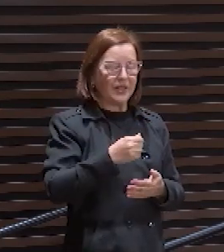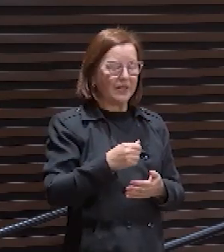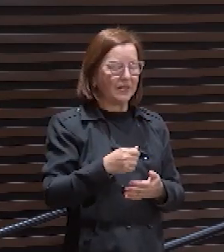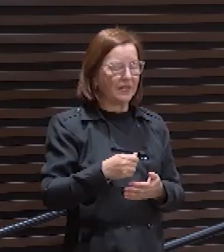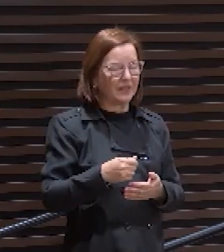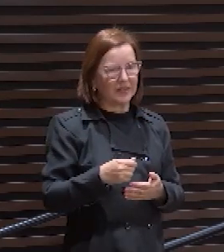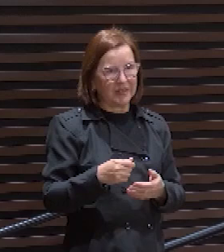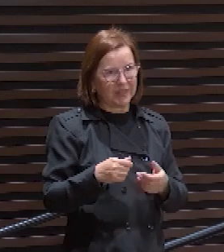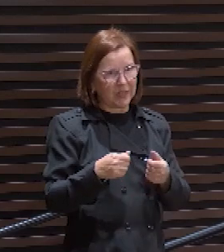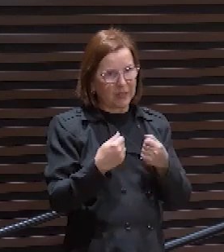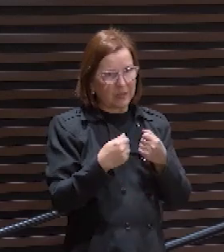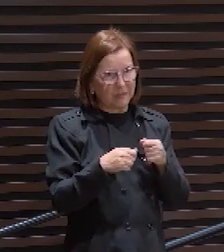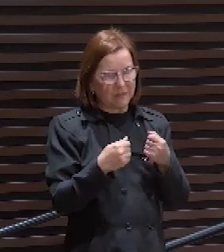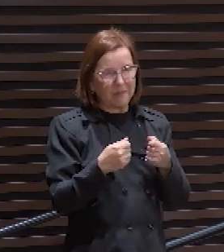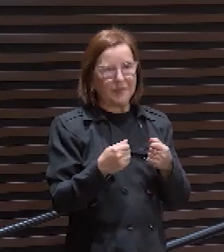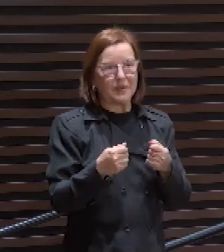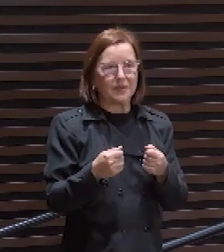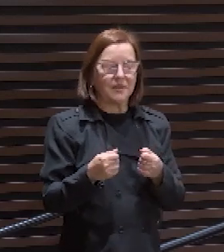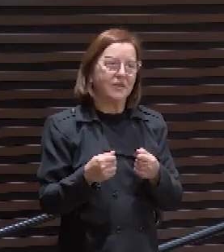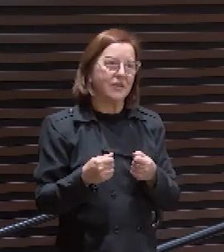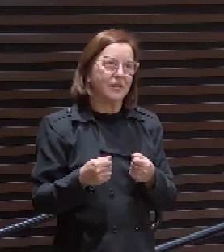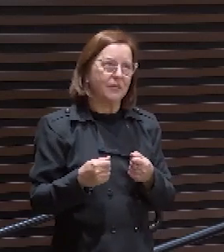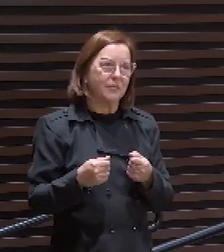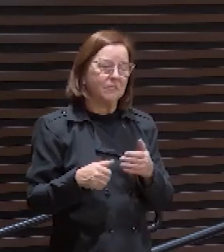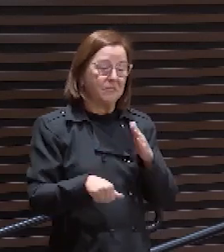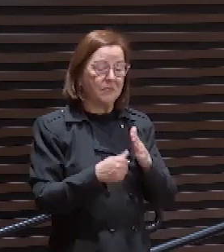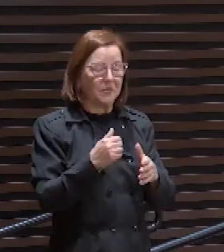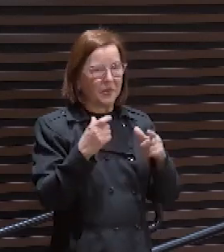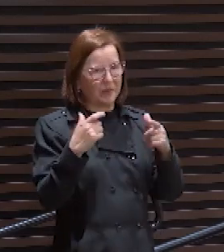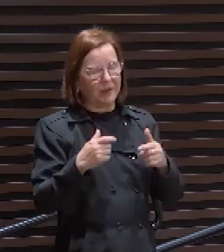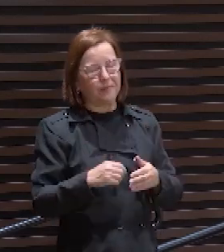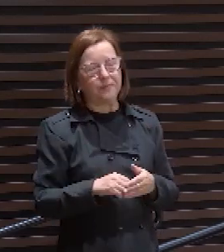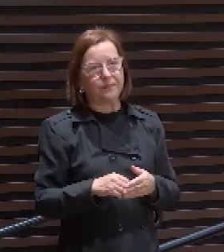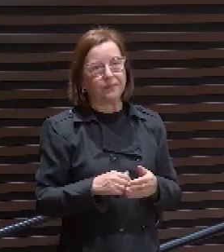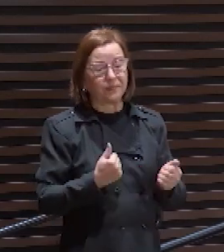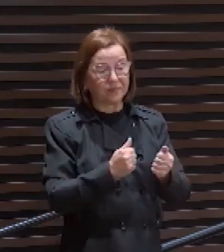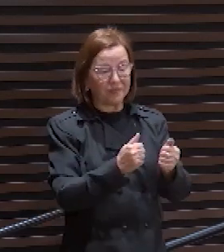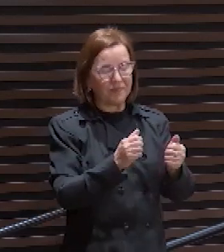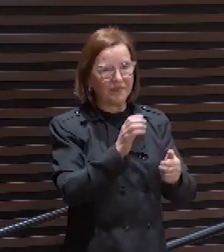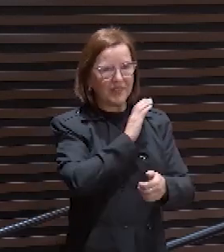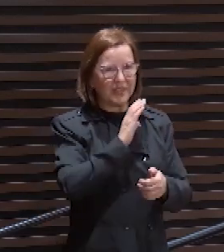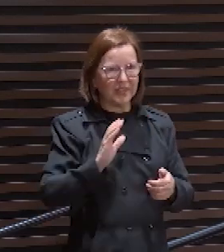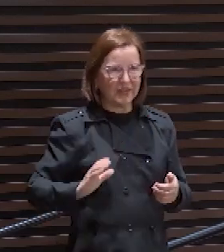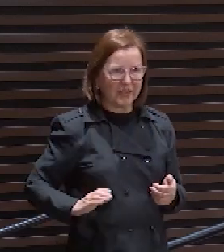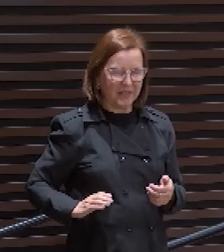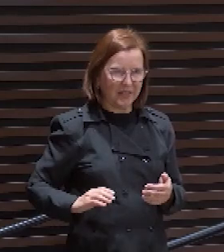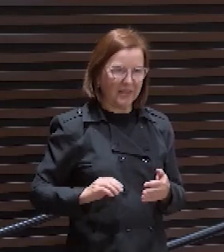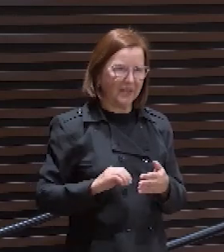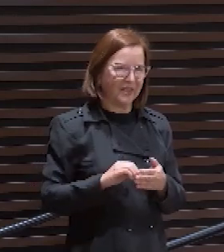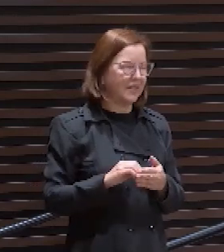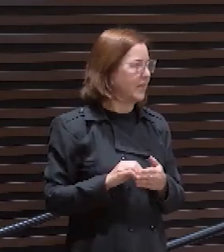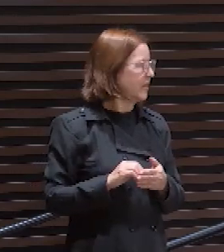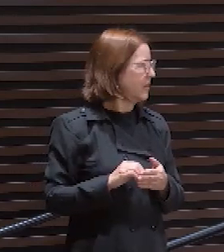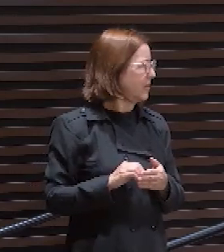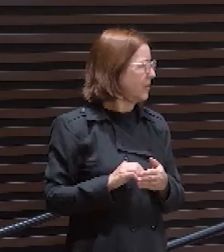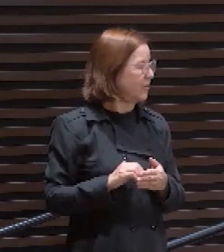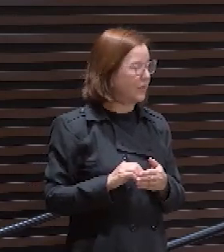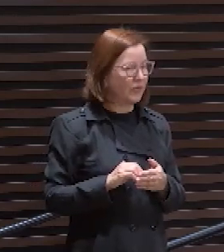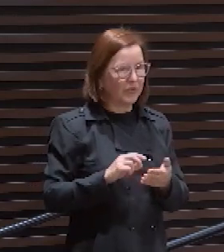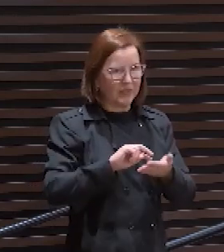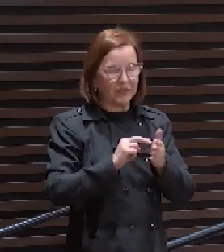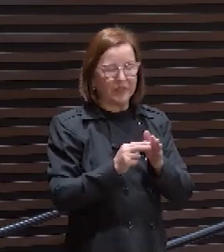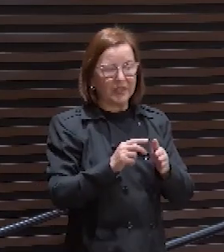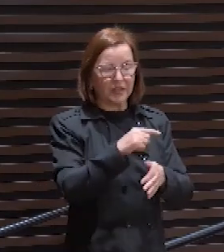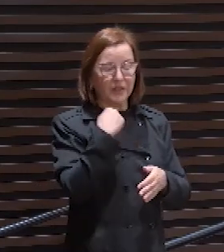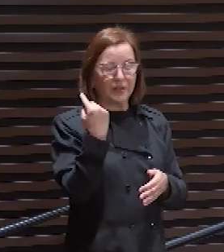ter ao seguir a Cristo também está ligada ao fato de que nós confiamos em Deus, de que tudo